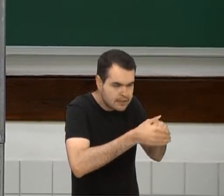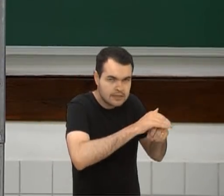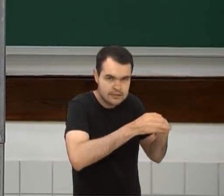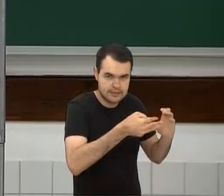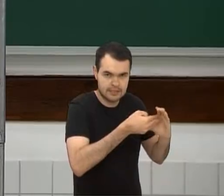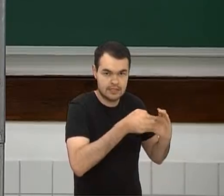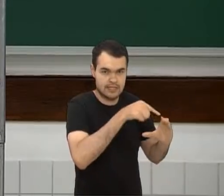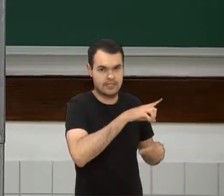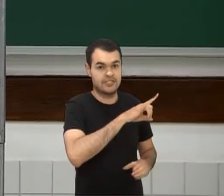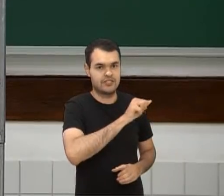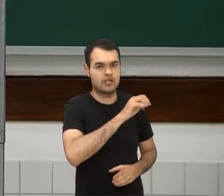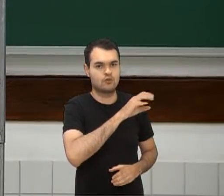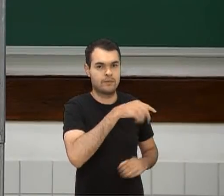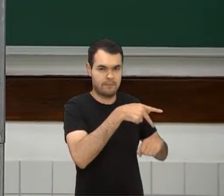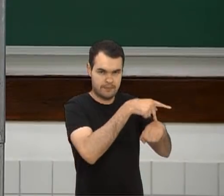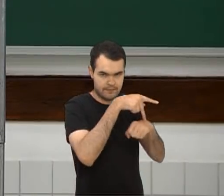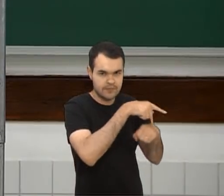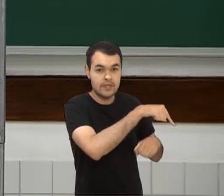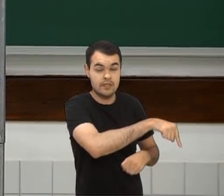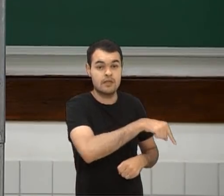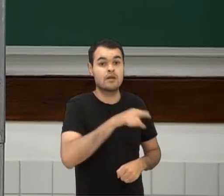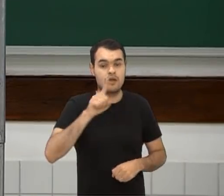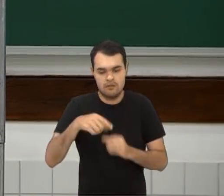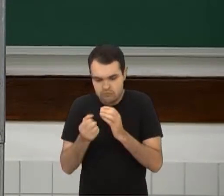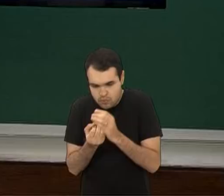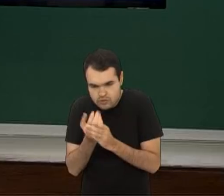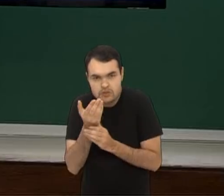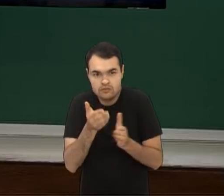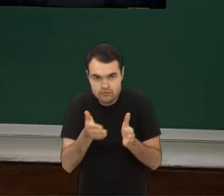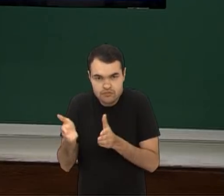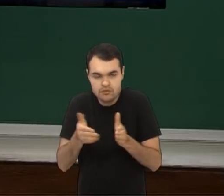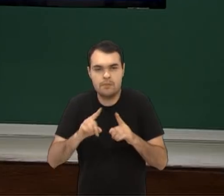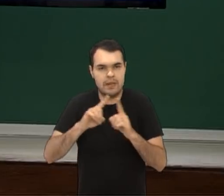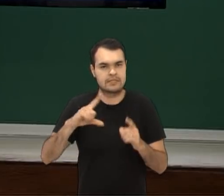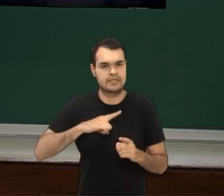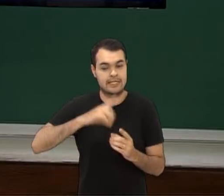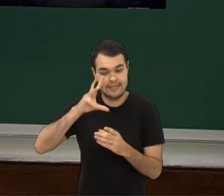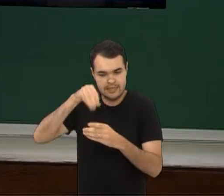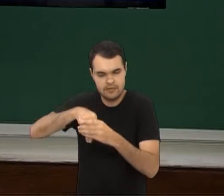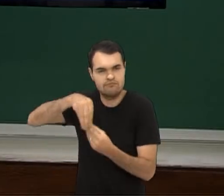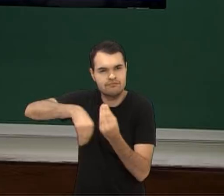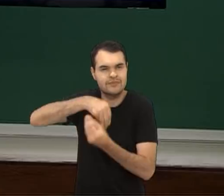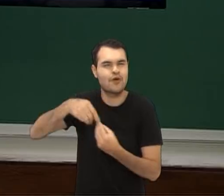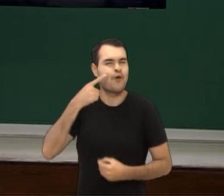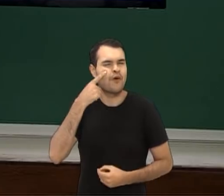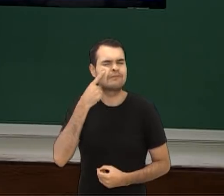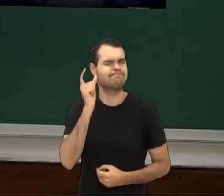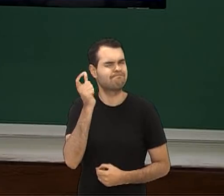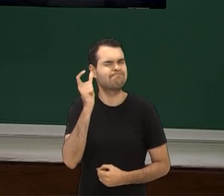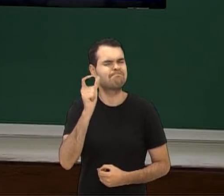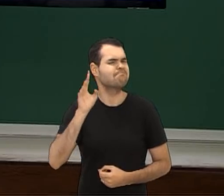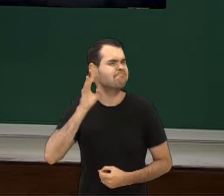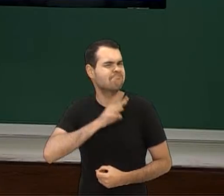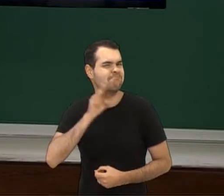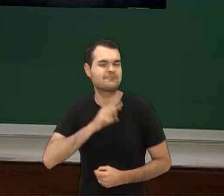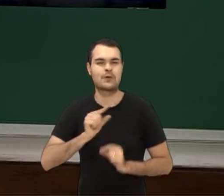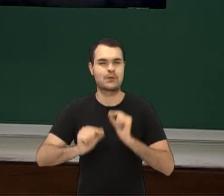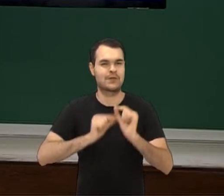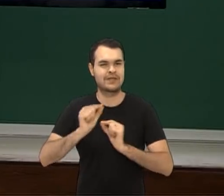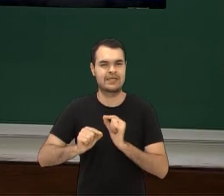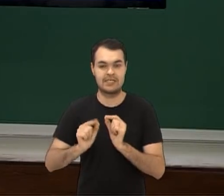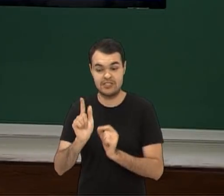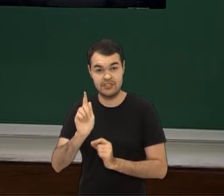diatomito. Ela é produzida artificialmente, mas contém essa substância. E olha que genial! Essa sílica em